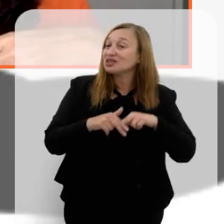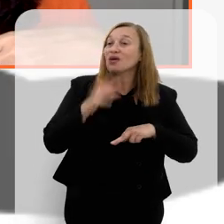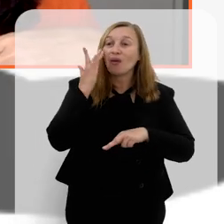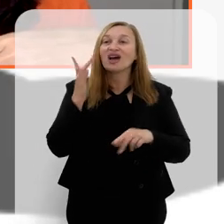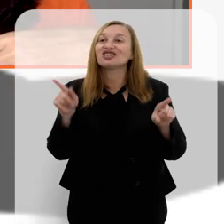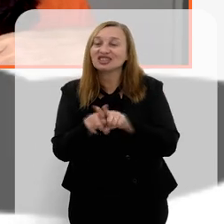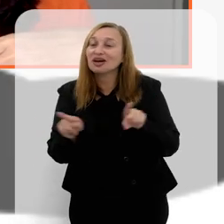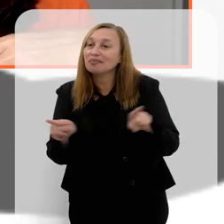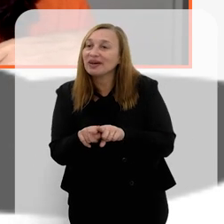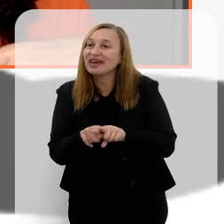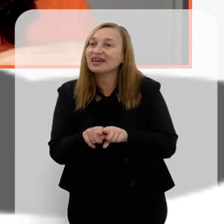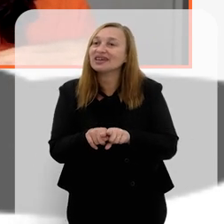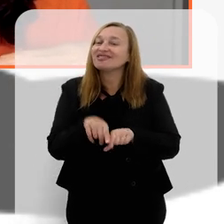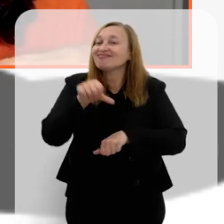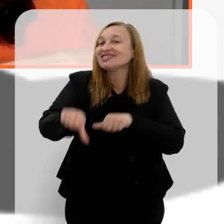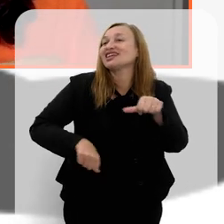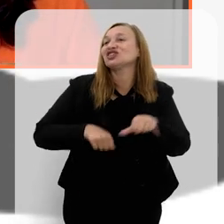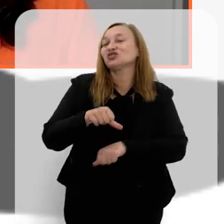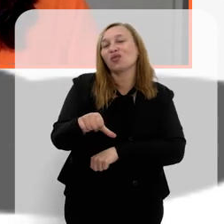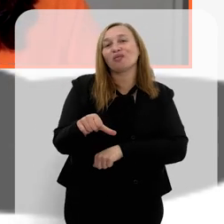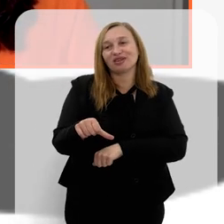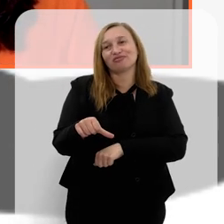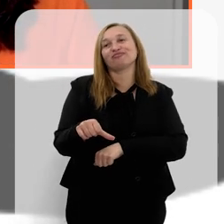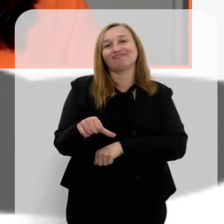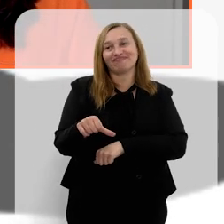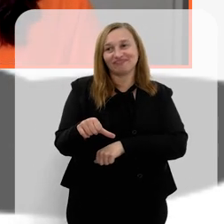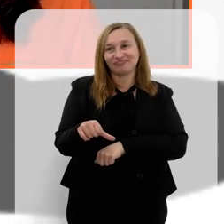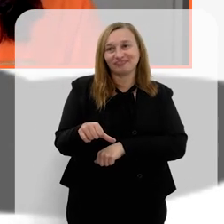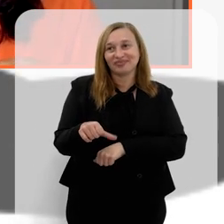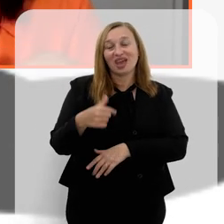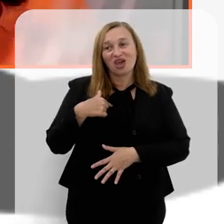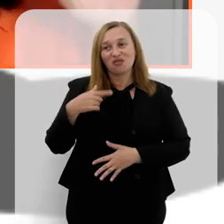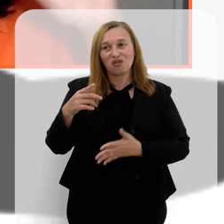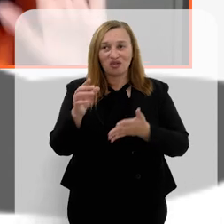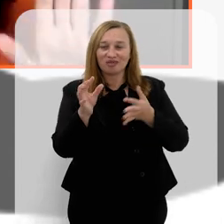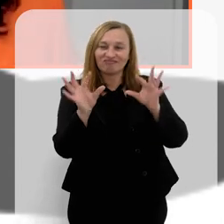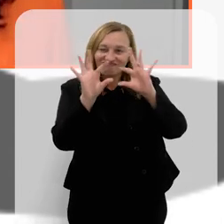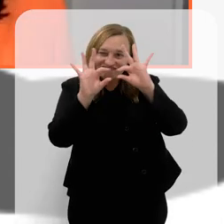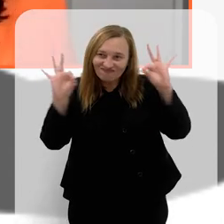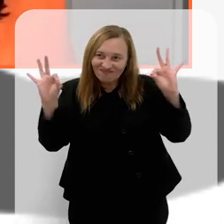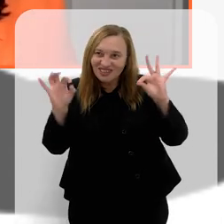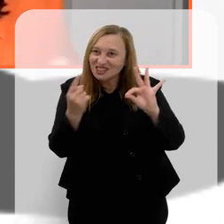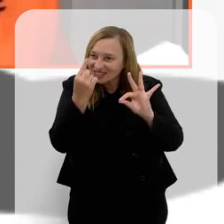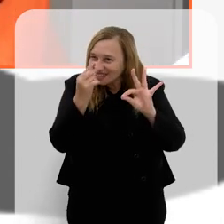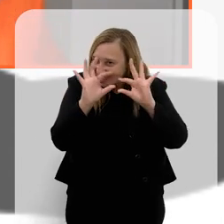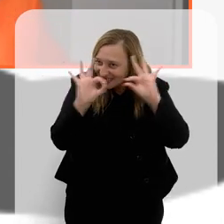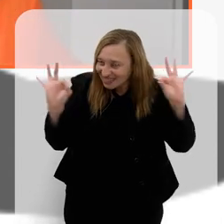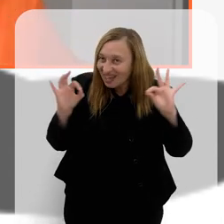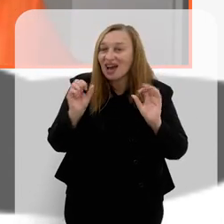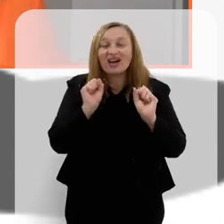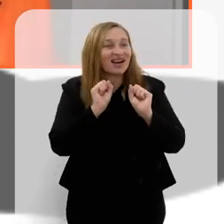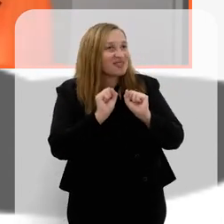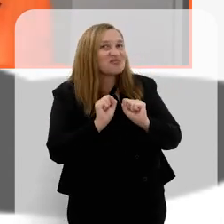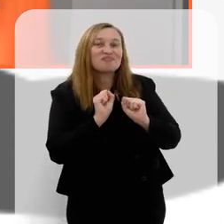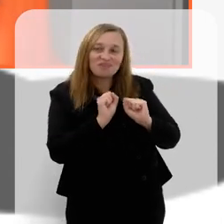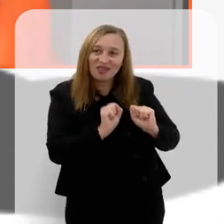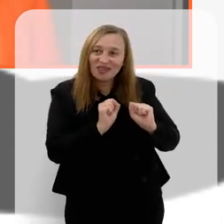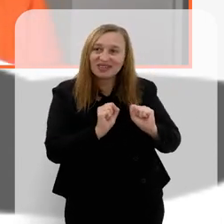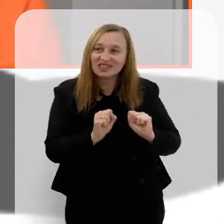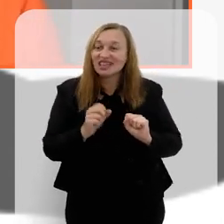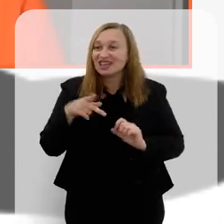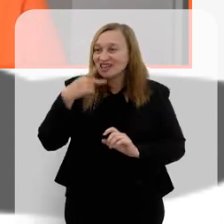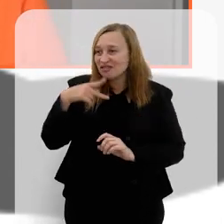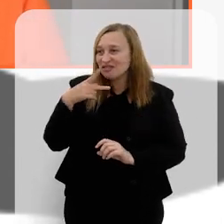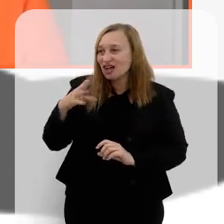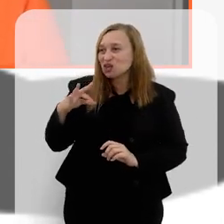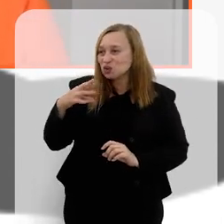Por isso é que eu acho que isso também é um agente transformador. Eu vou ler um trechinho aqui que eu separei, Claro.